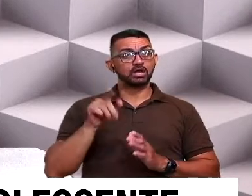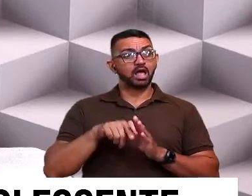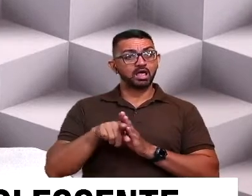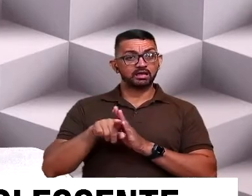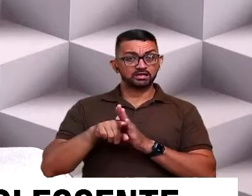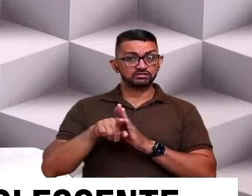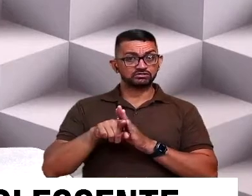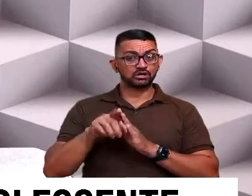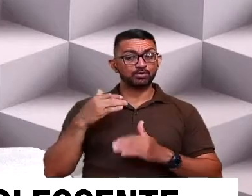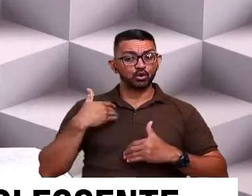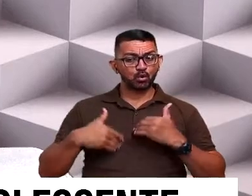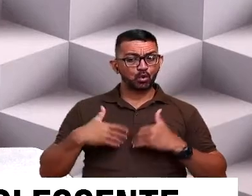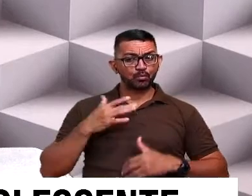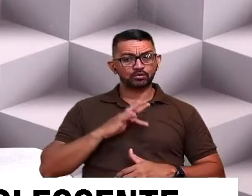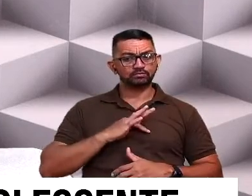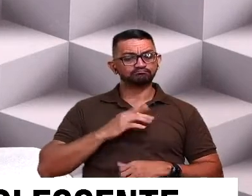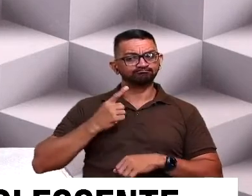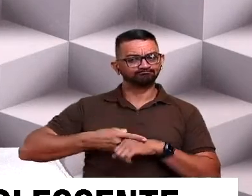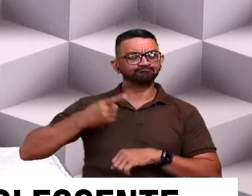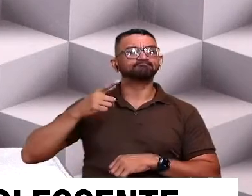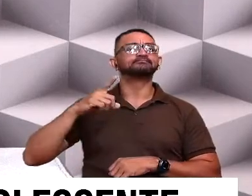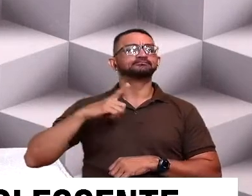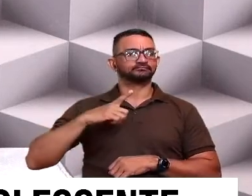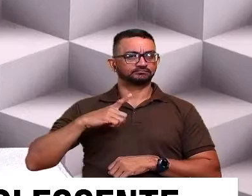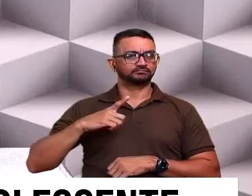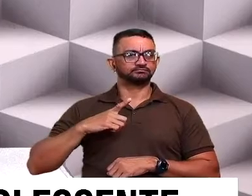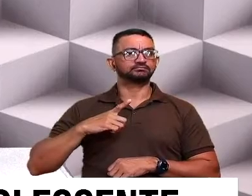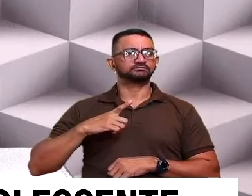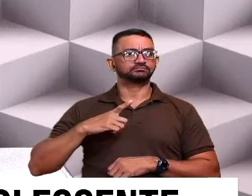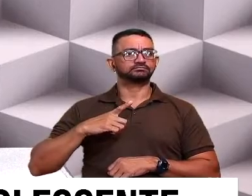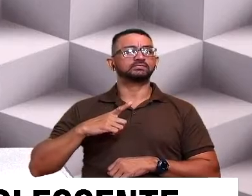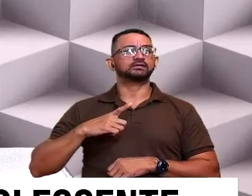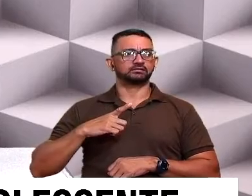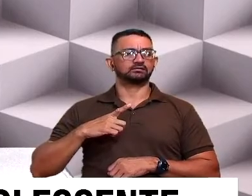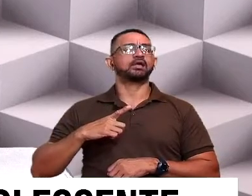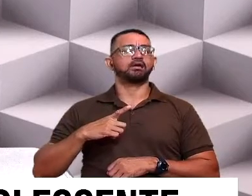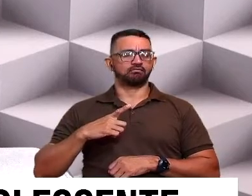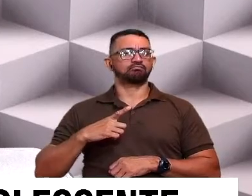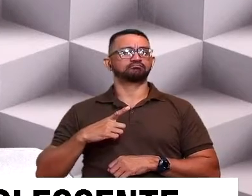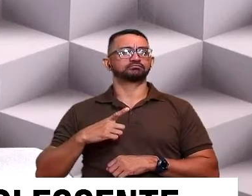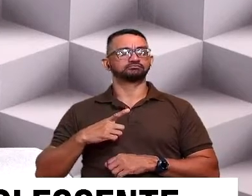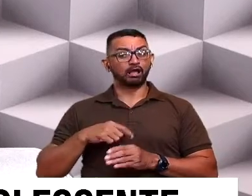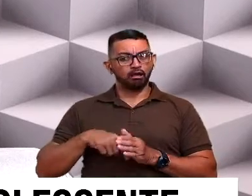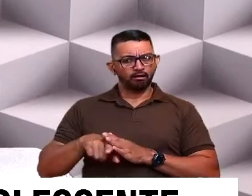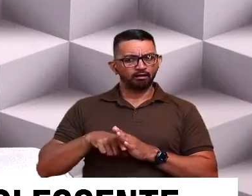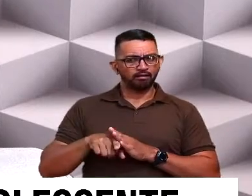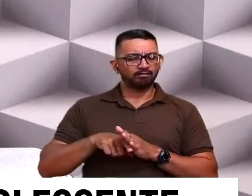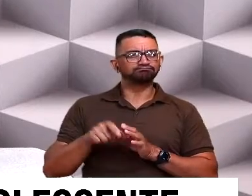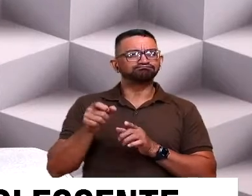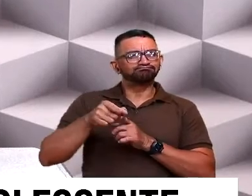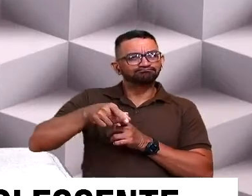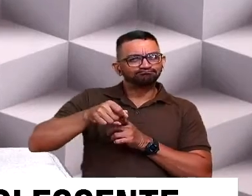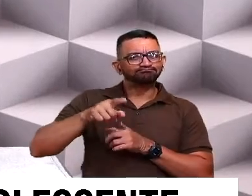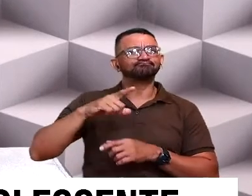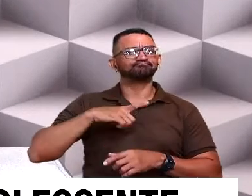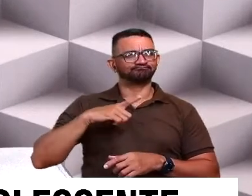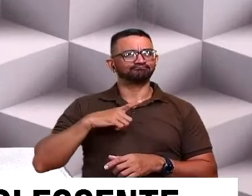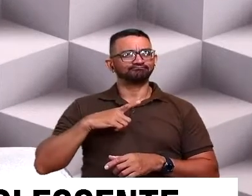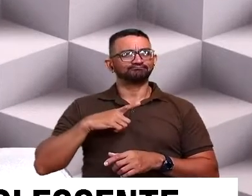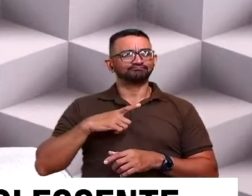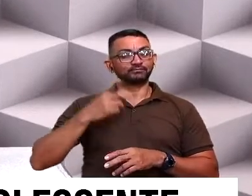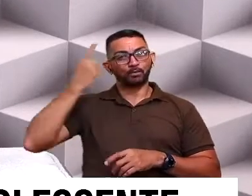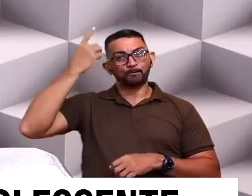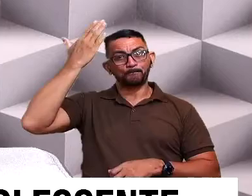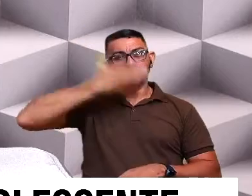segundo o exame de corpo delito né foi indicado os vestígios de conjunção carnal então é essa é a